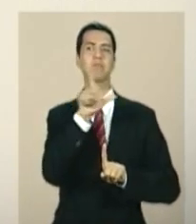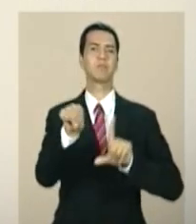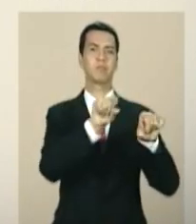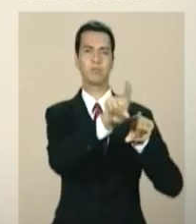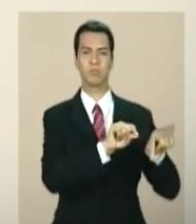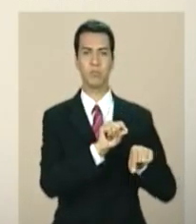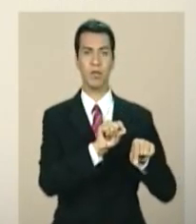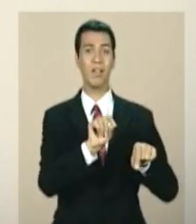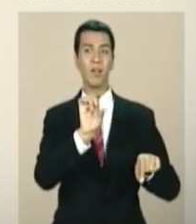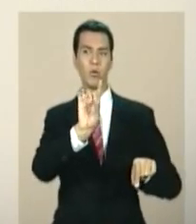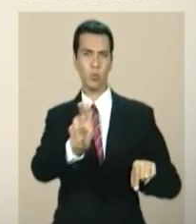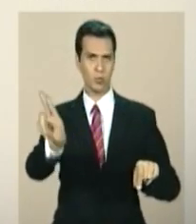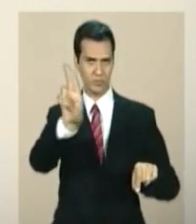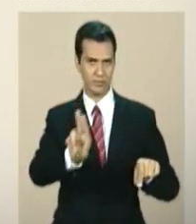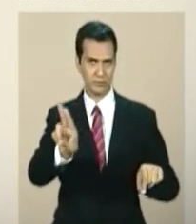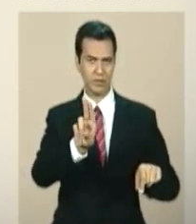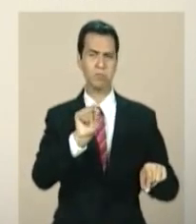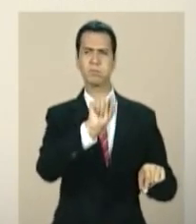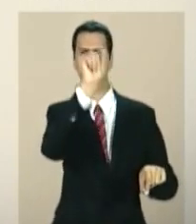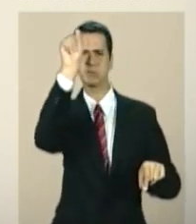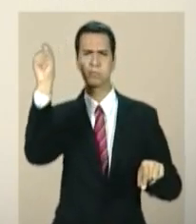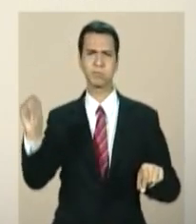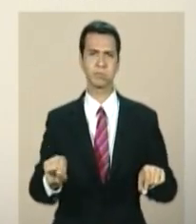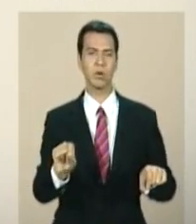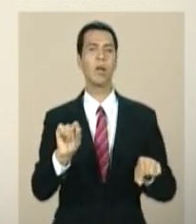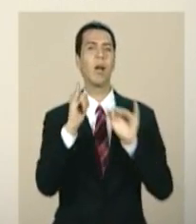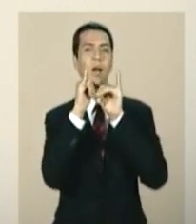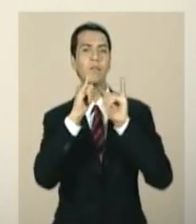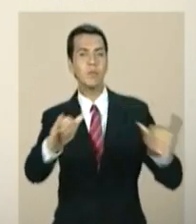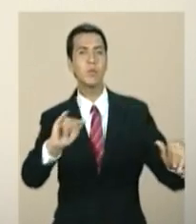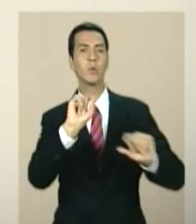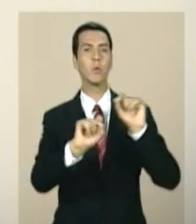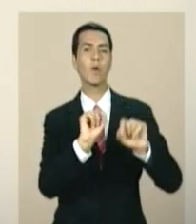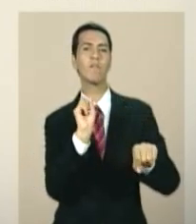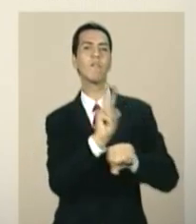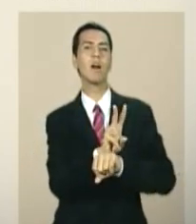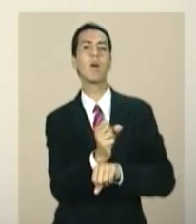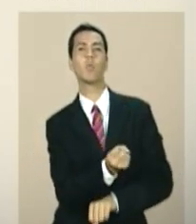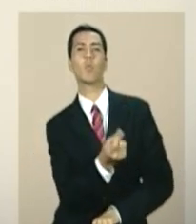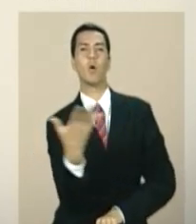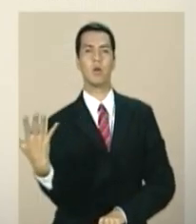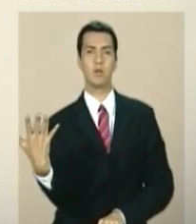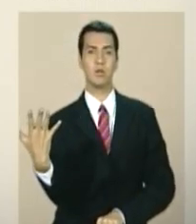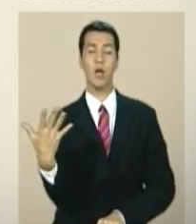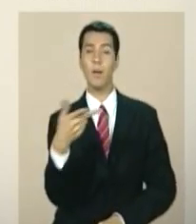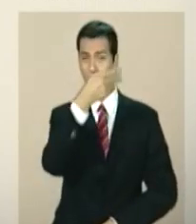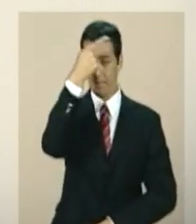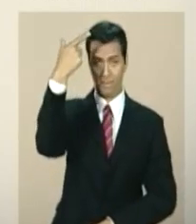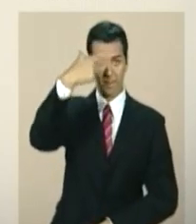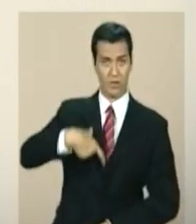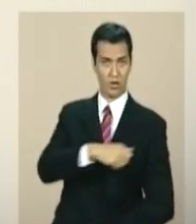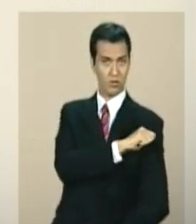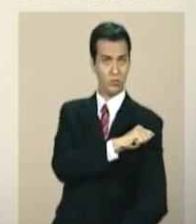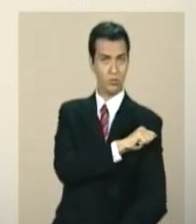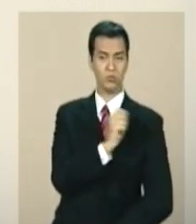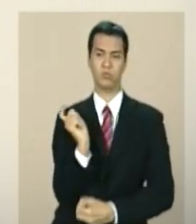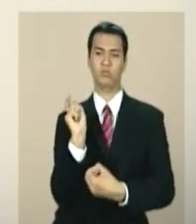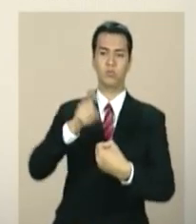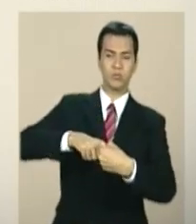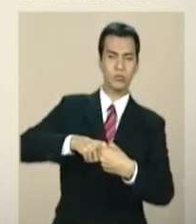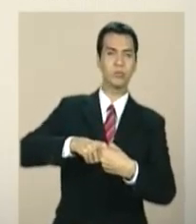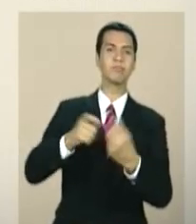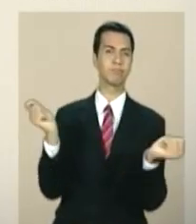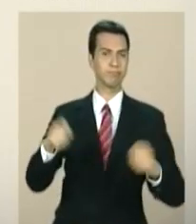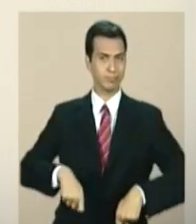em cada curso o estudante Então se candidata pela internet assim Luciano o jovem que vive em Manaus por